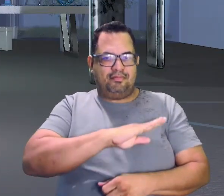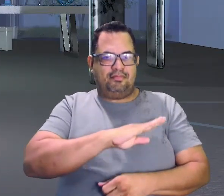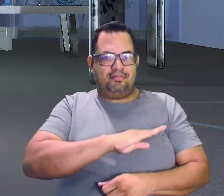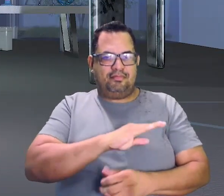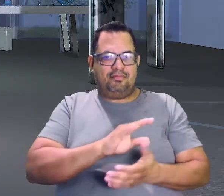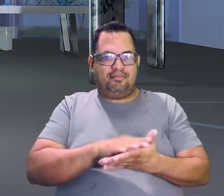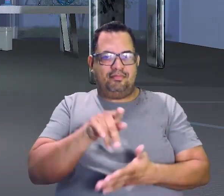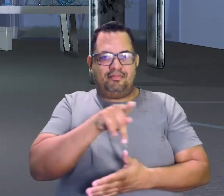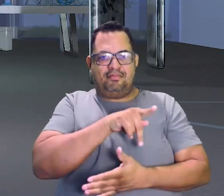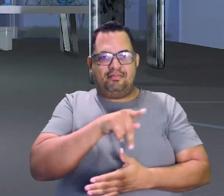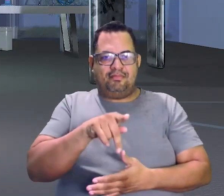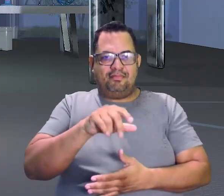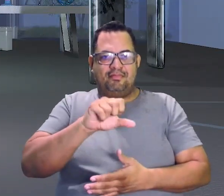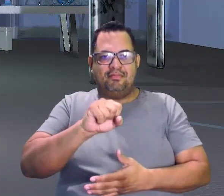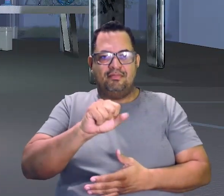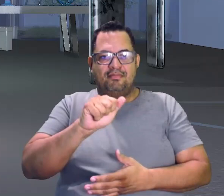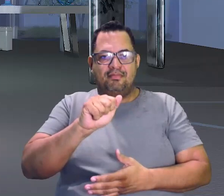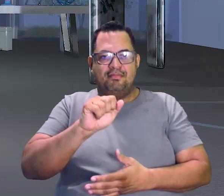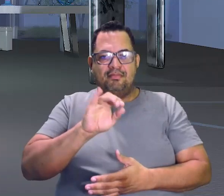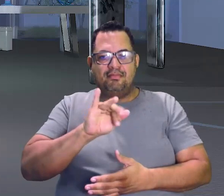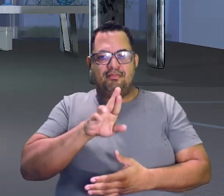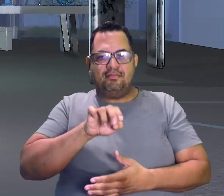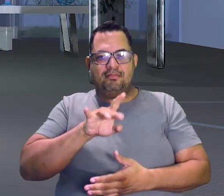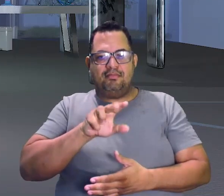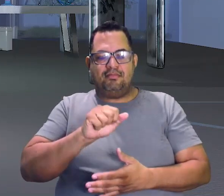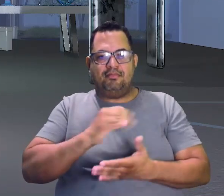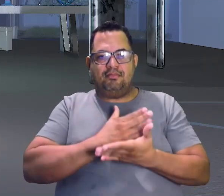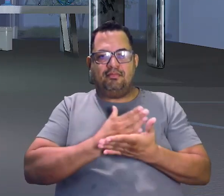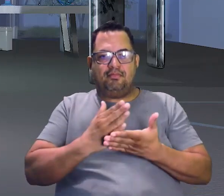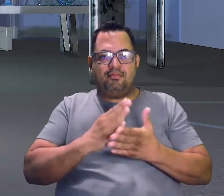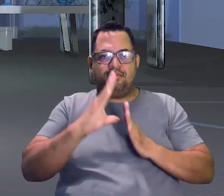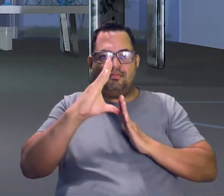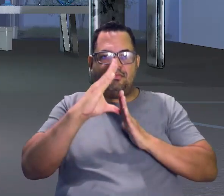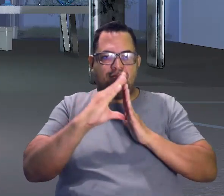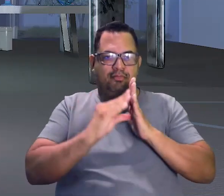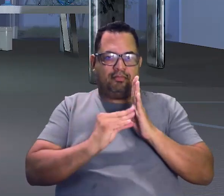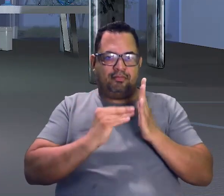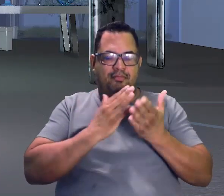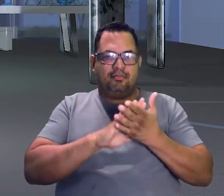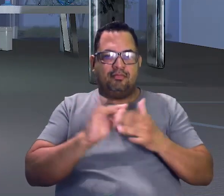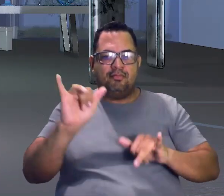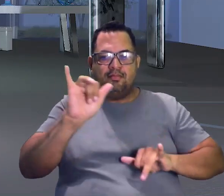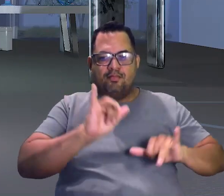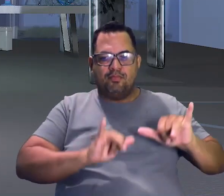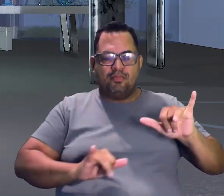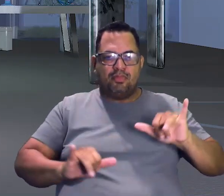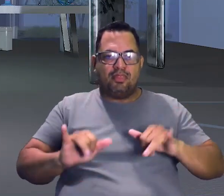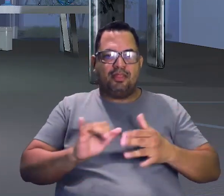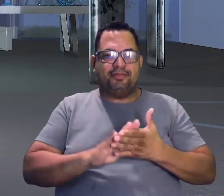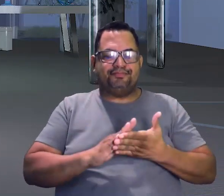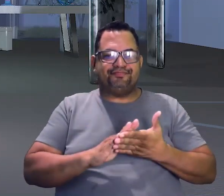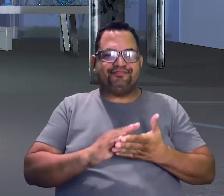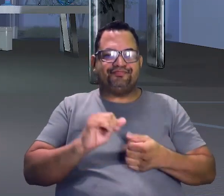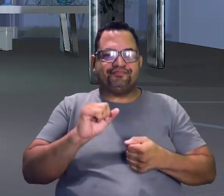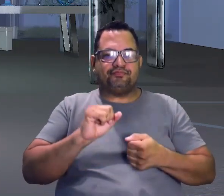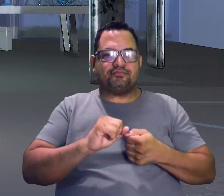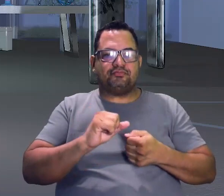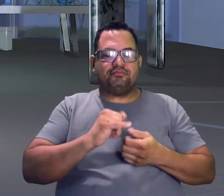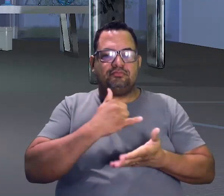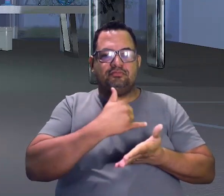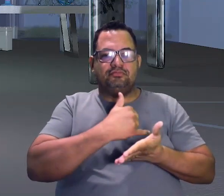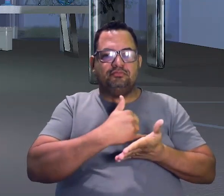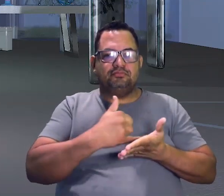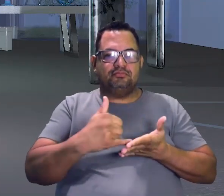Professora Sabrina, Isso. hoje nós vamos começar uns conteúdos da nossa química e a gente vai fazer um